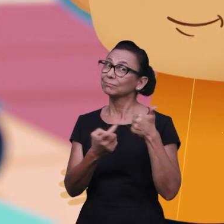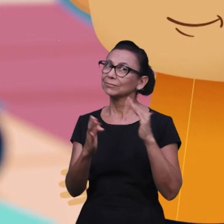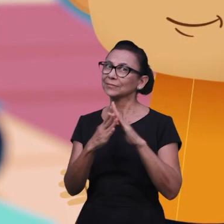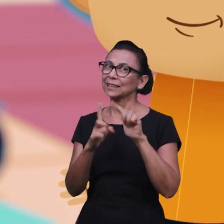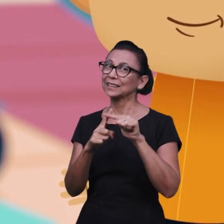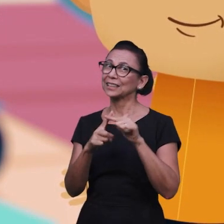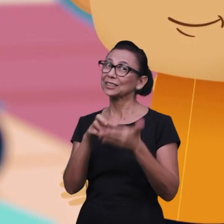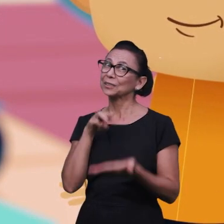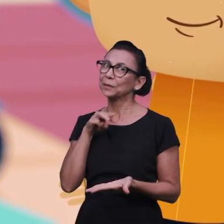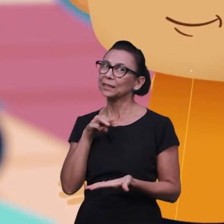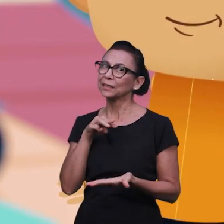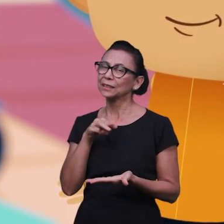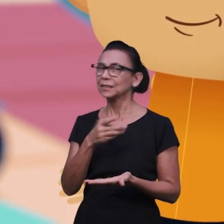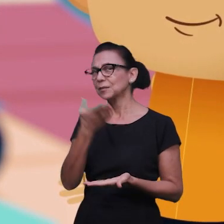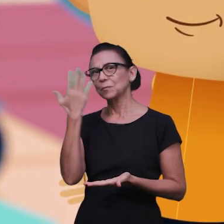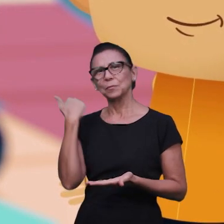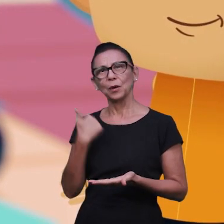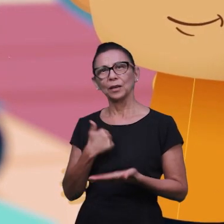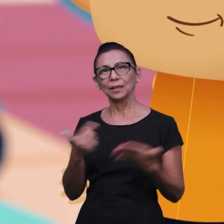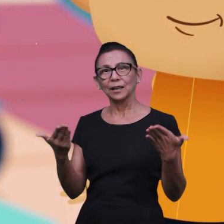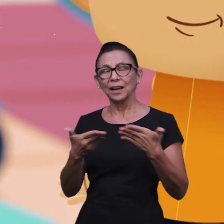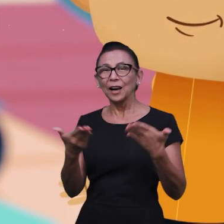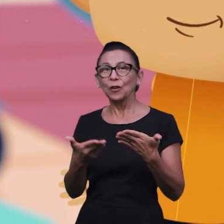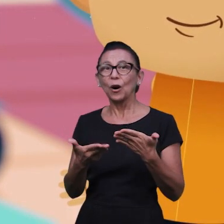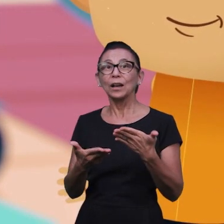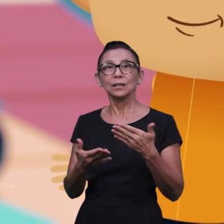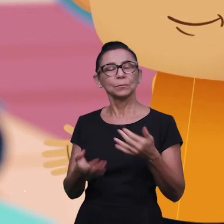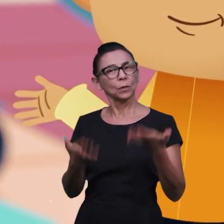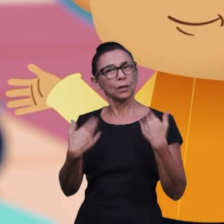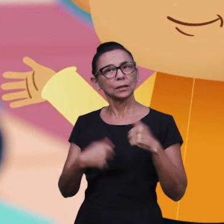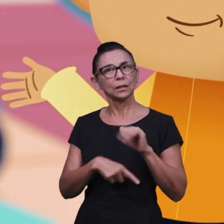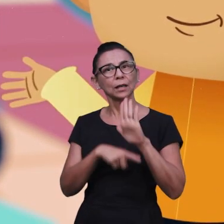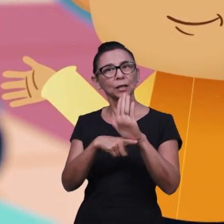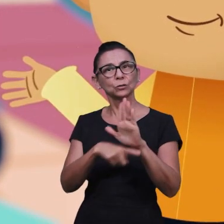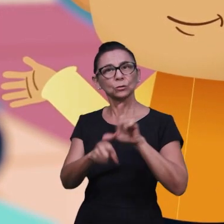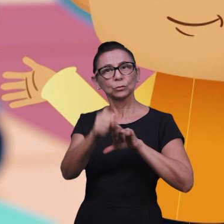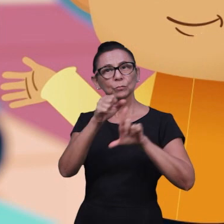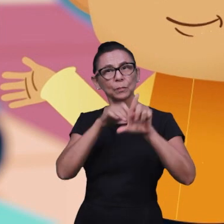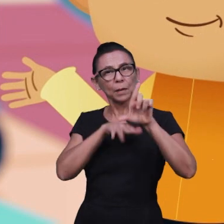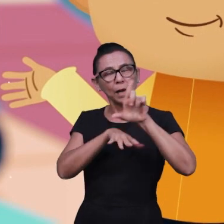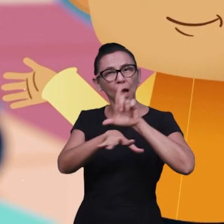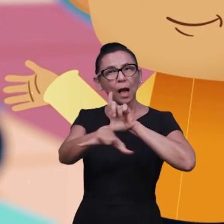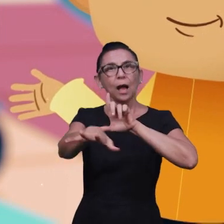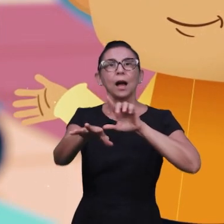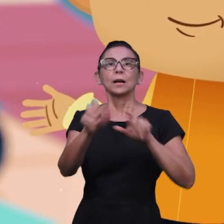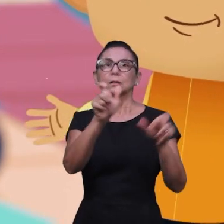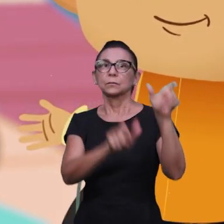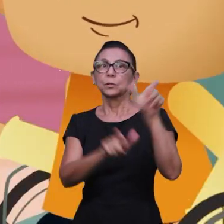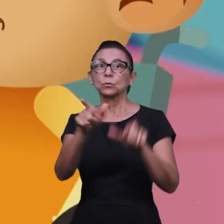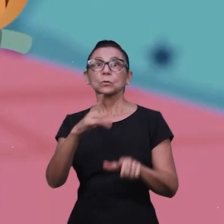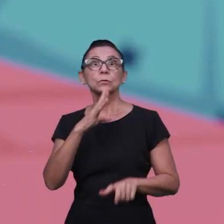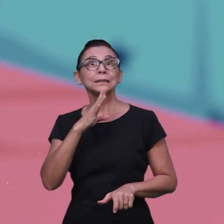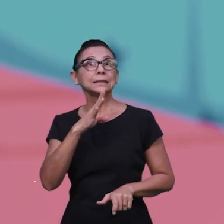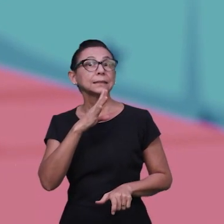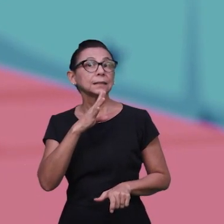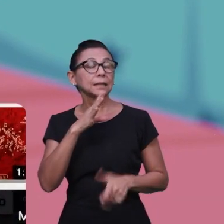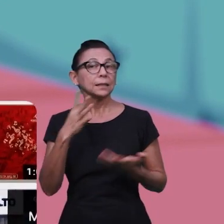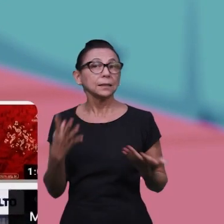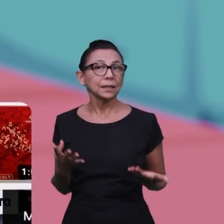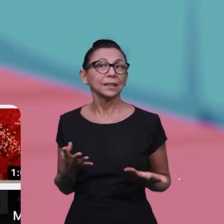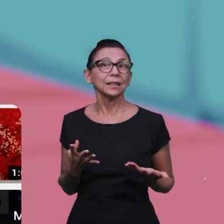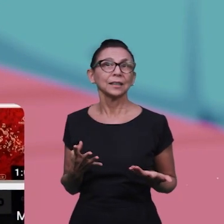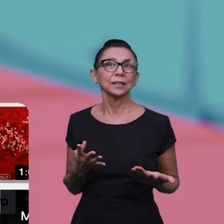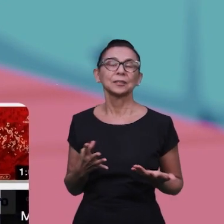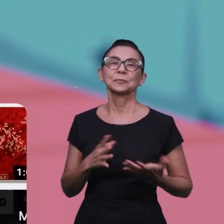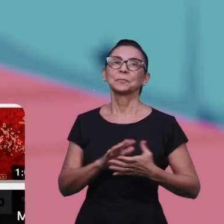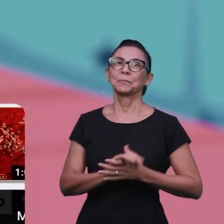igreja? Faça isso e ajude a espalhar os conteúdos da Igreja Cristã Maranata e edificar muitas pessoas. E aí, quem ainda não